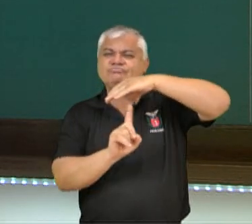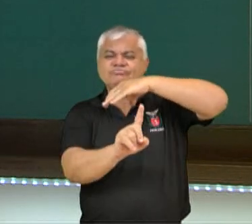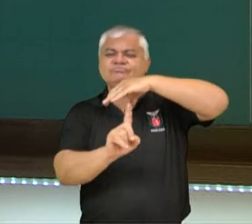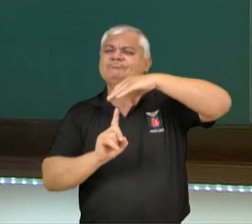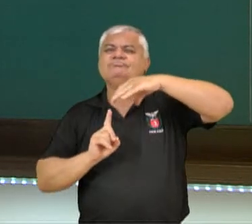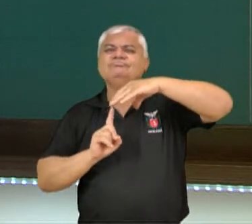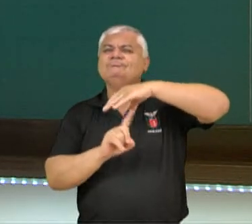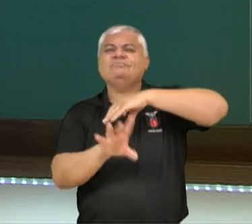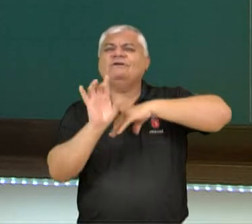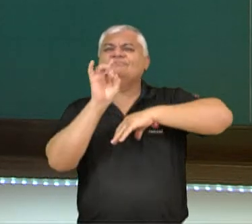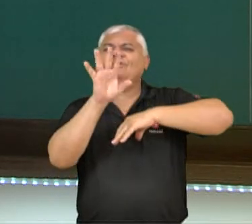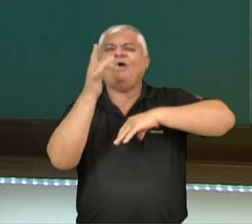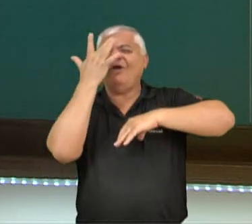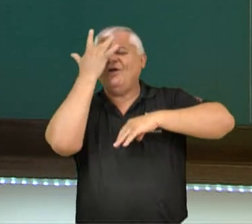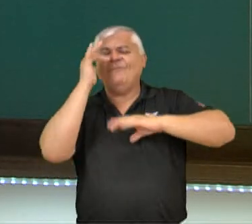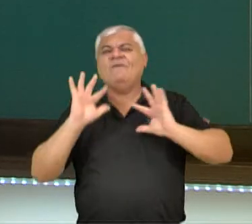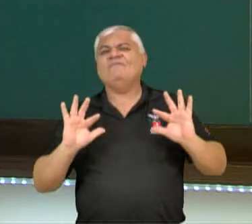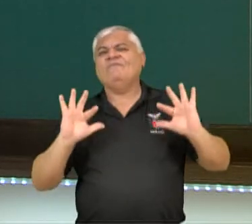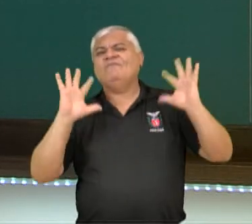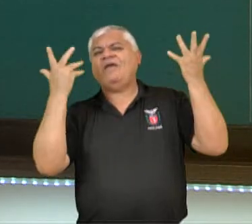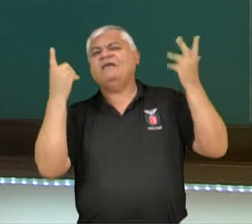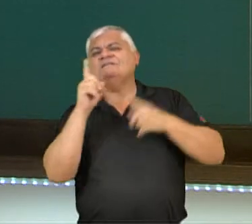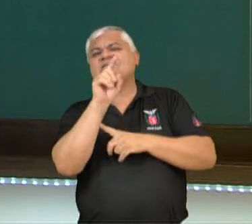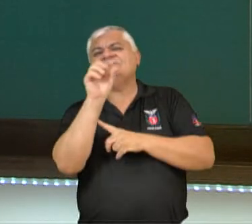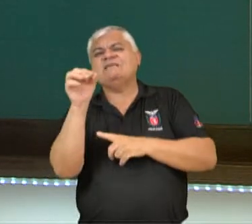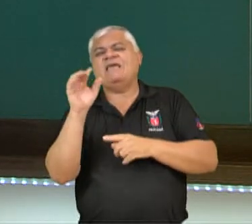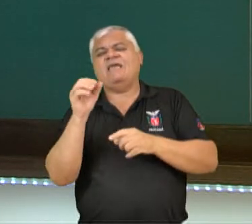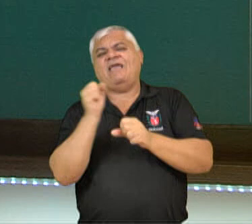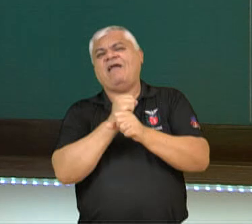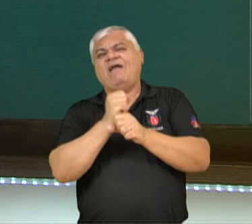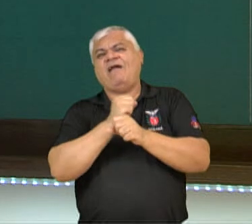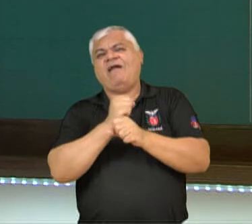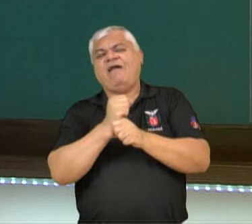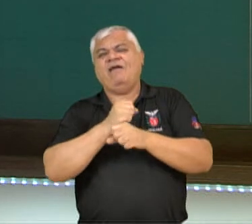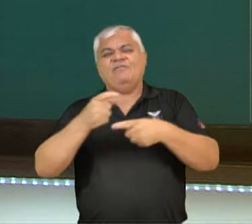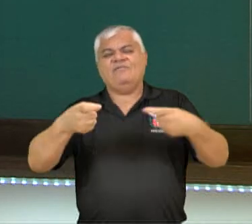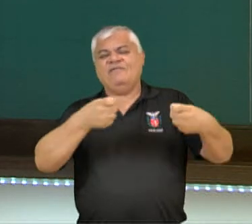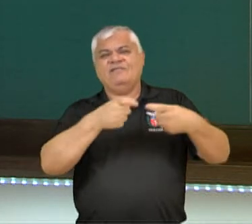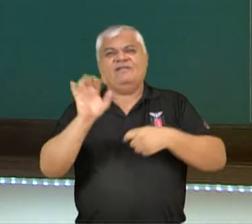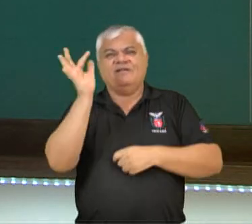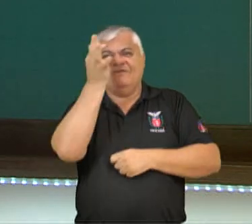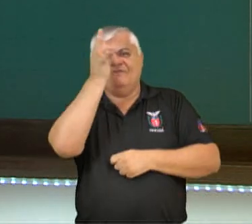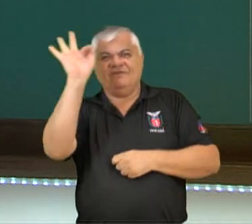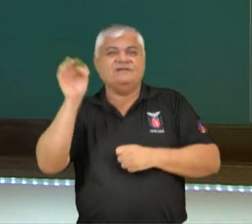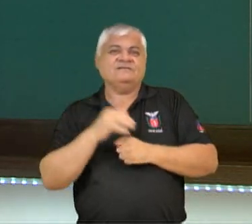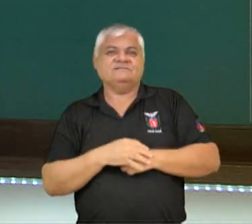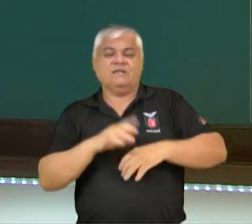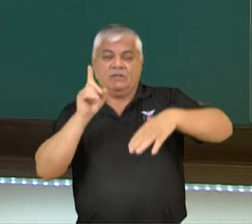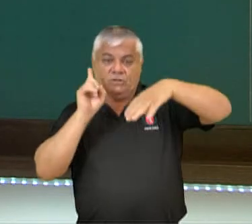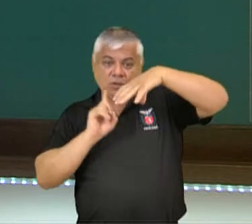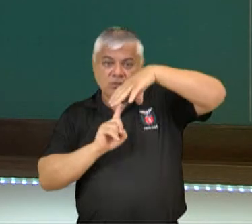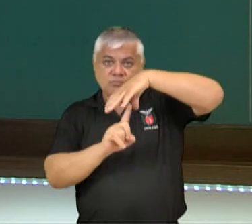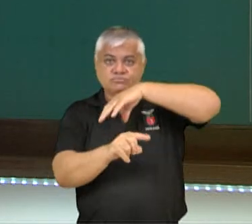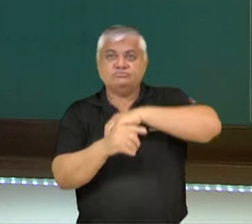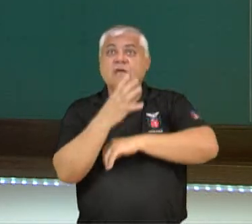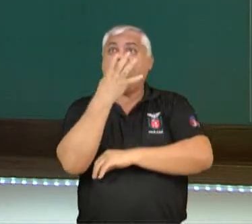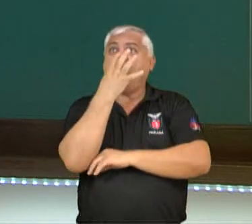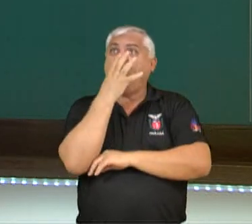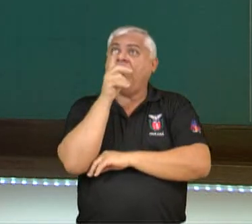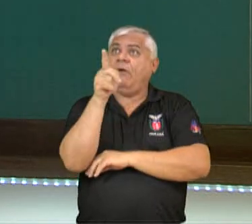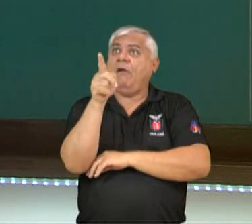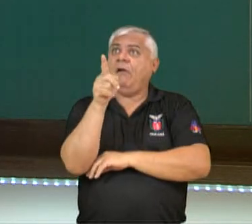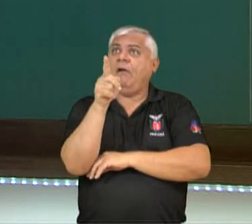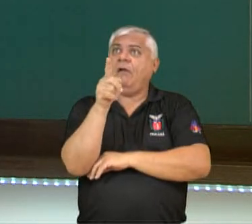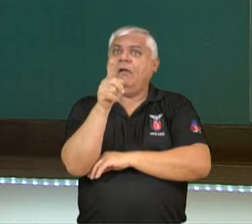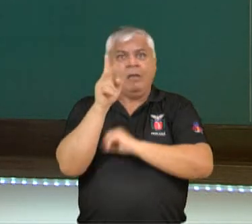e também para a comemoração de 100 anos da Revolução Francesa de 1789, quando viram aquilo, falaram assim, não,